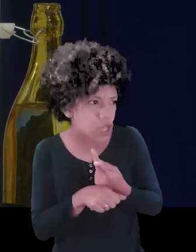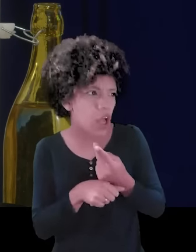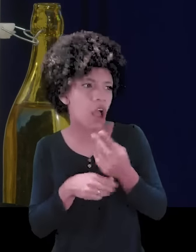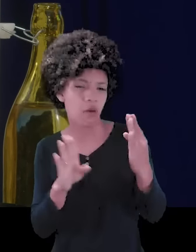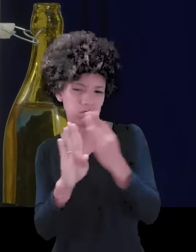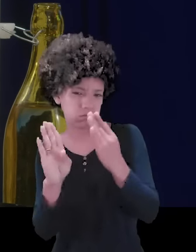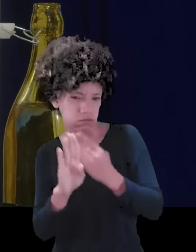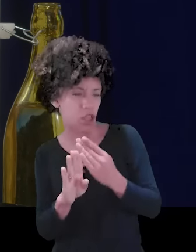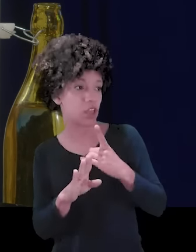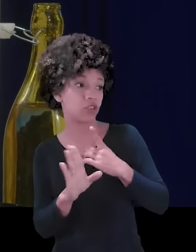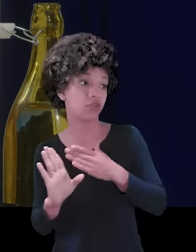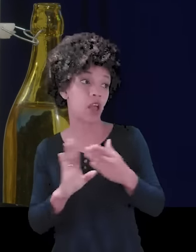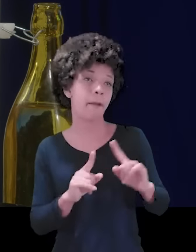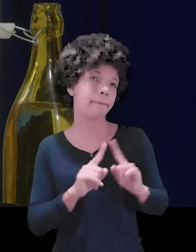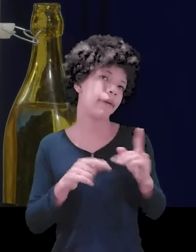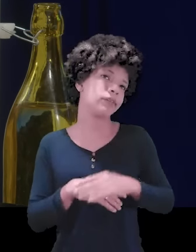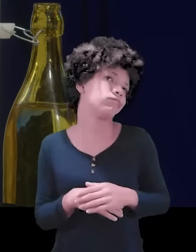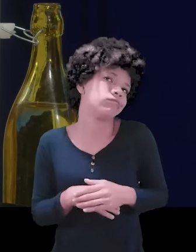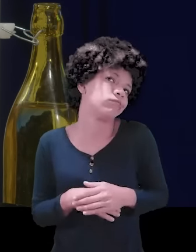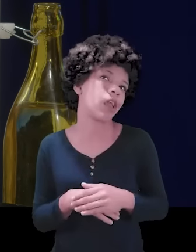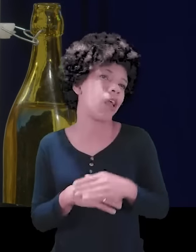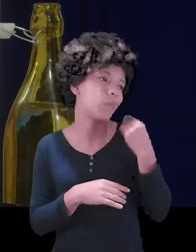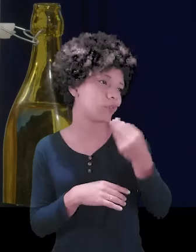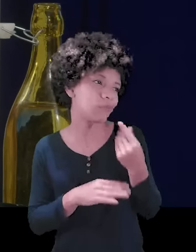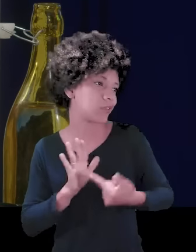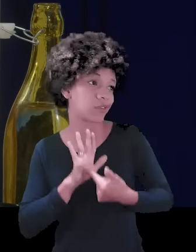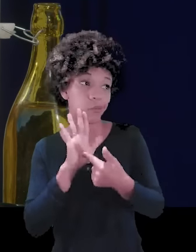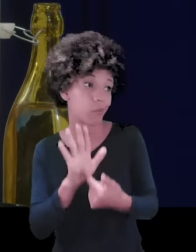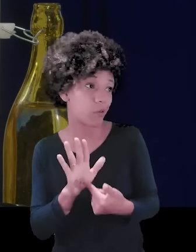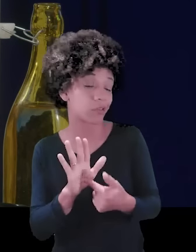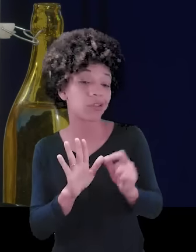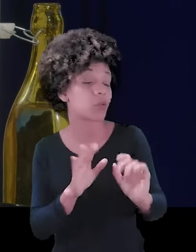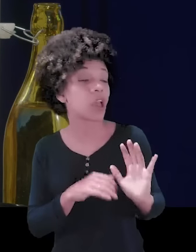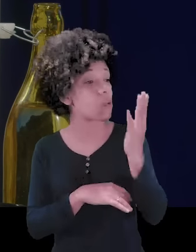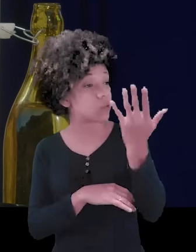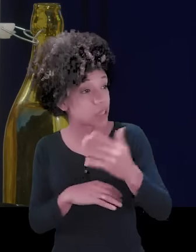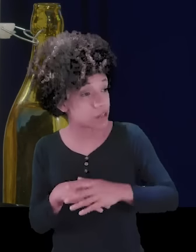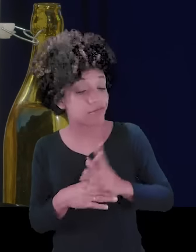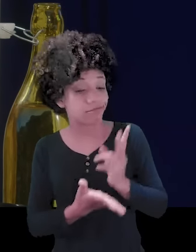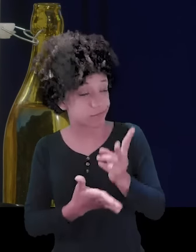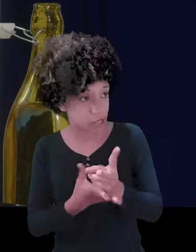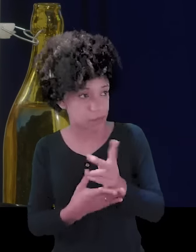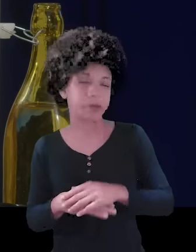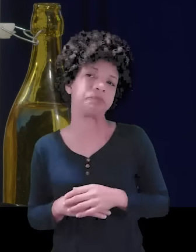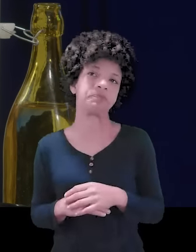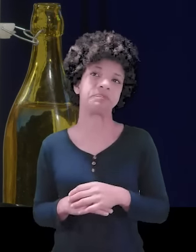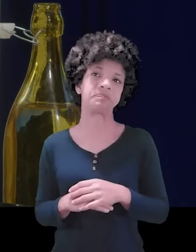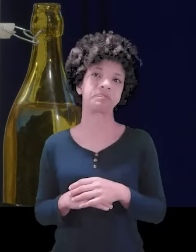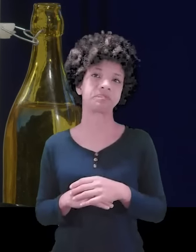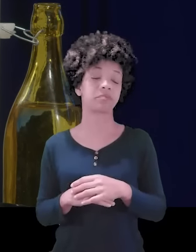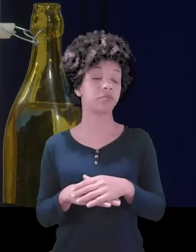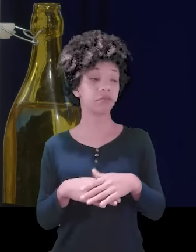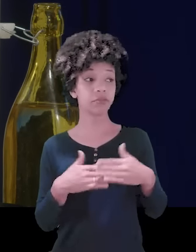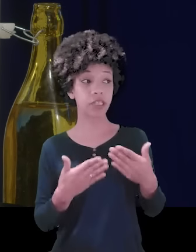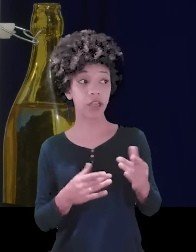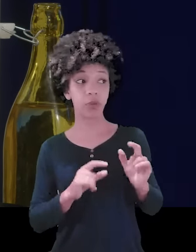que tinha lá na época mas é um retrato né um retrato que mostra e acontece sempre é